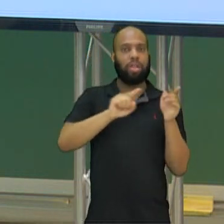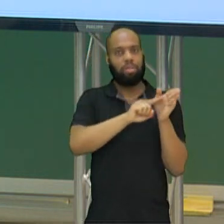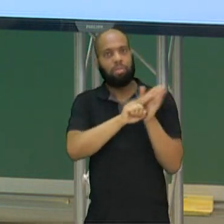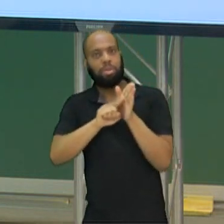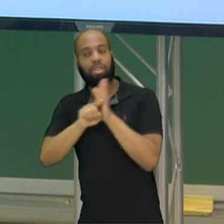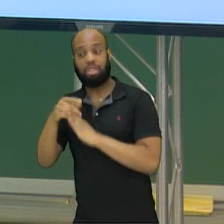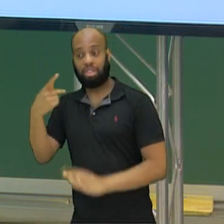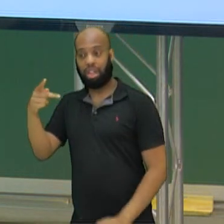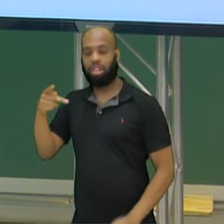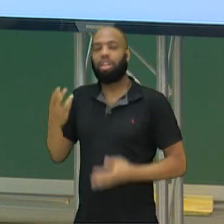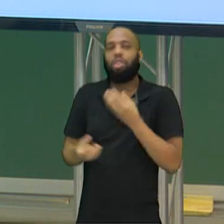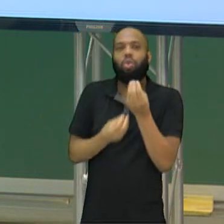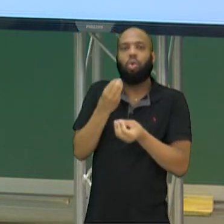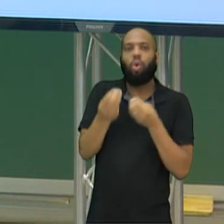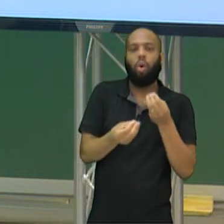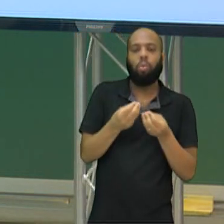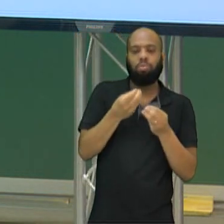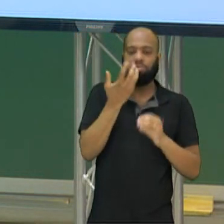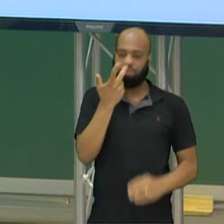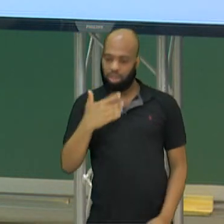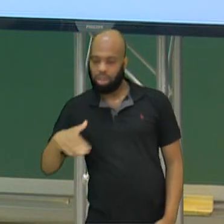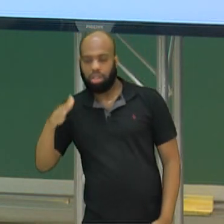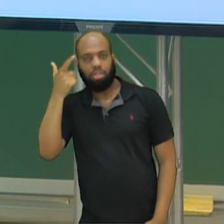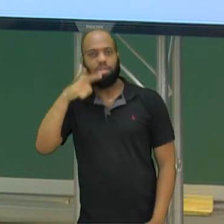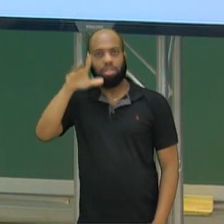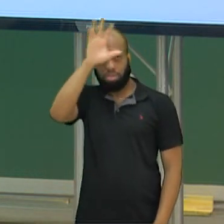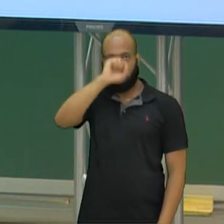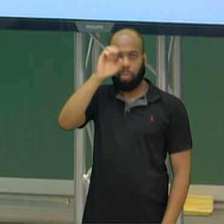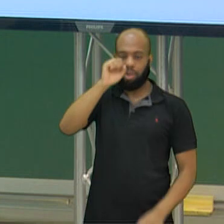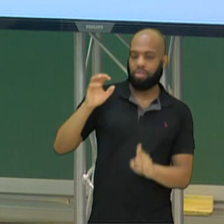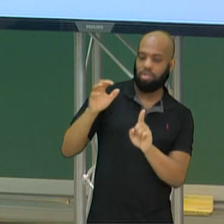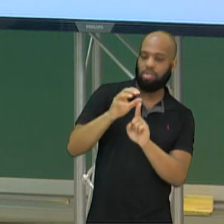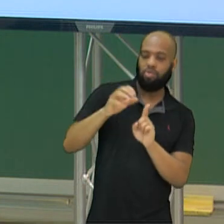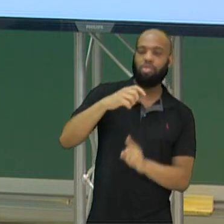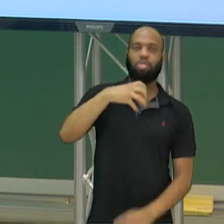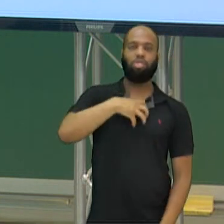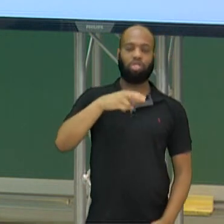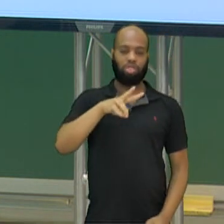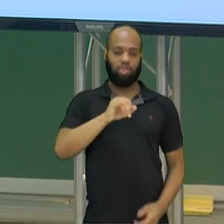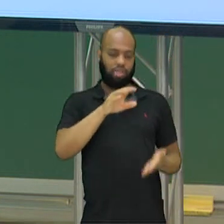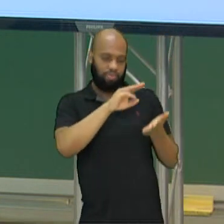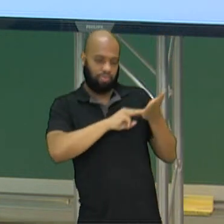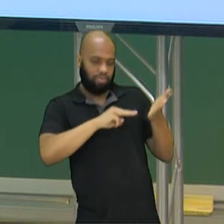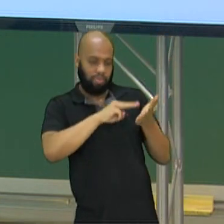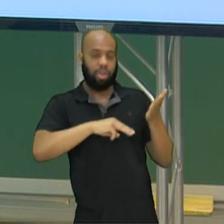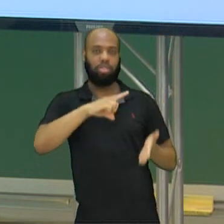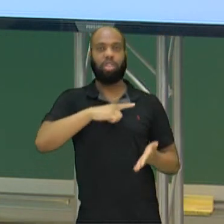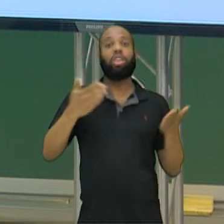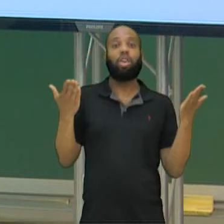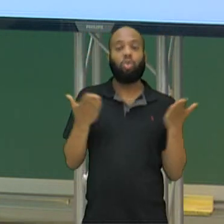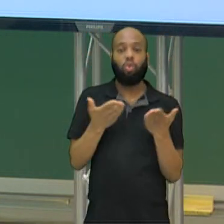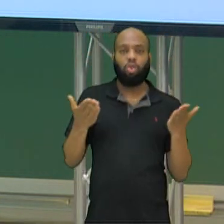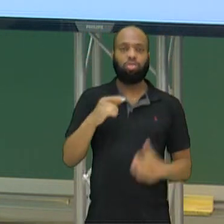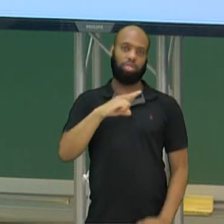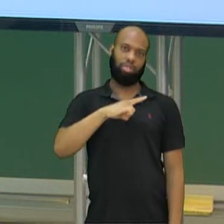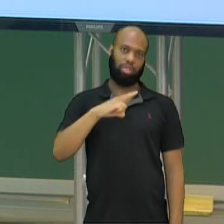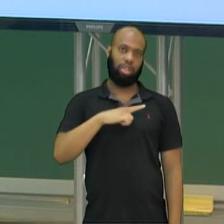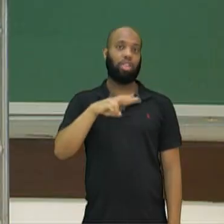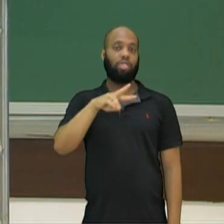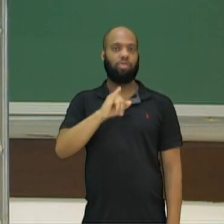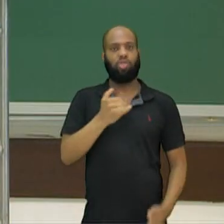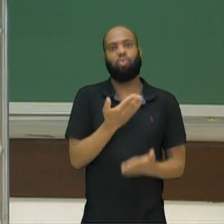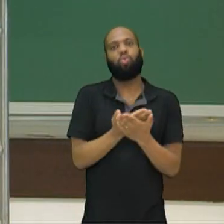crianças adquirem conhecimento influenciaram alguns métodos de aprendizagem e ensino que existem nas escolas até hoje. Nós vamos